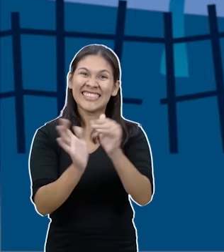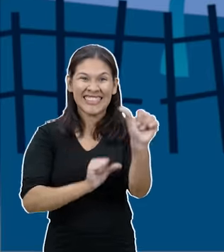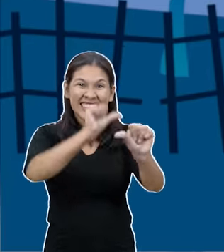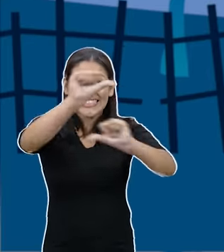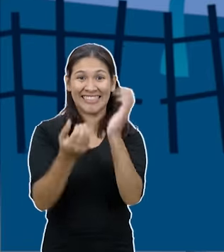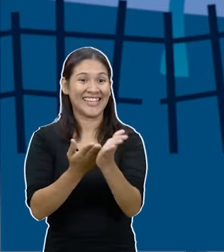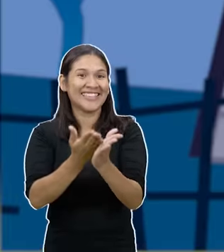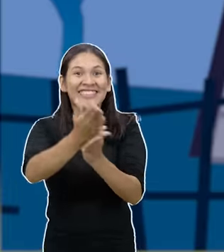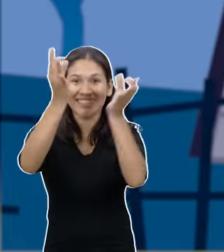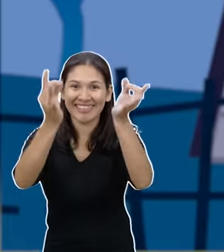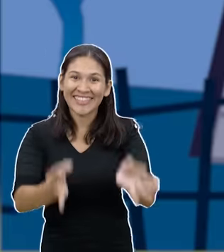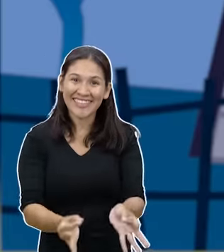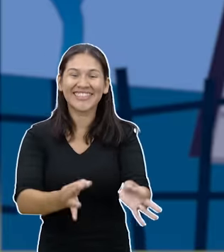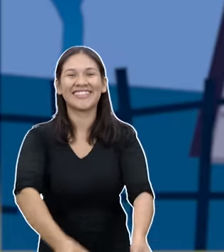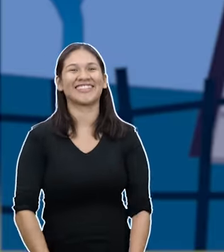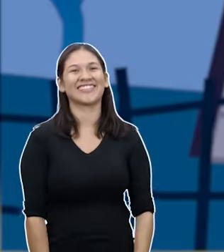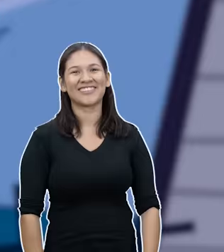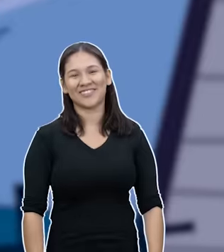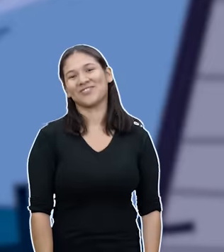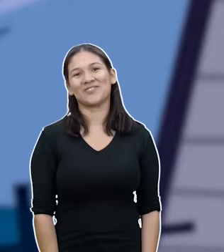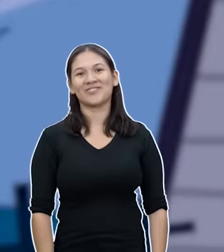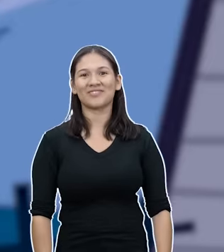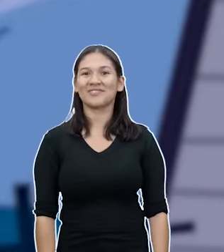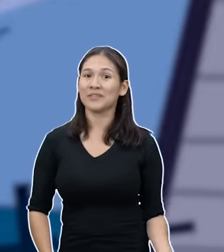torto Jesus endireitou.